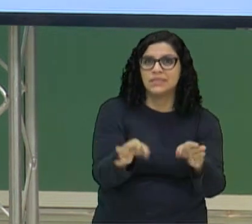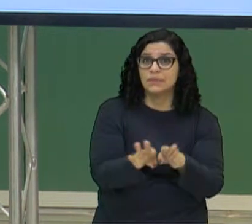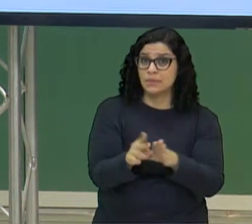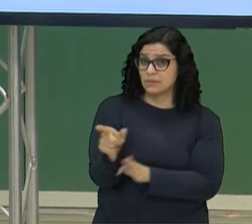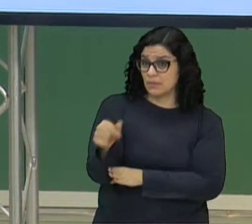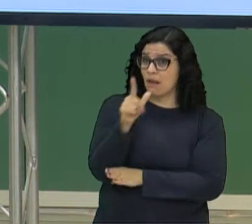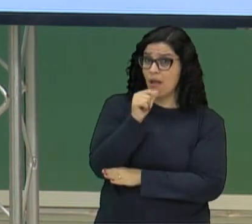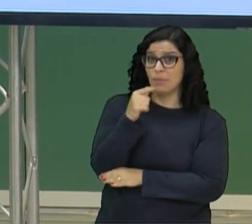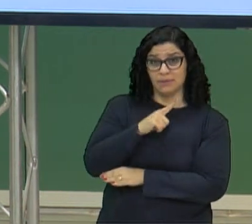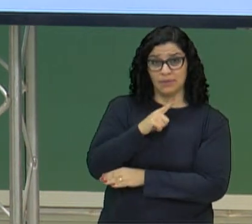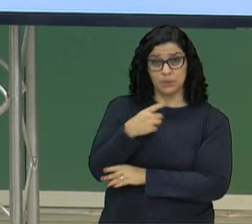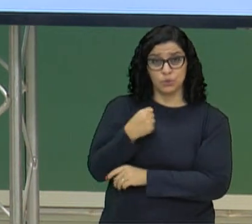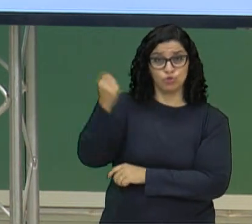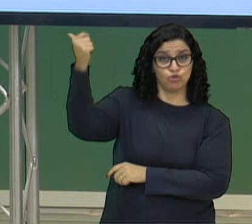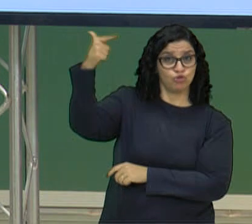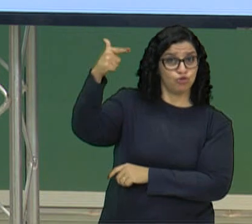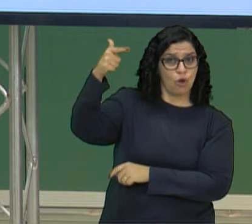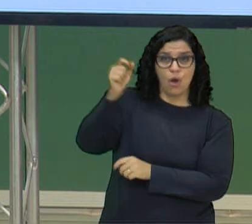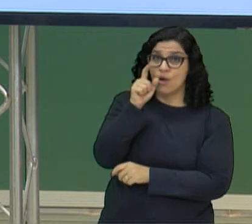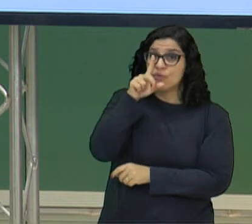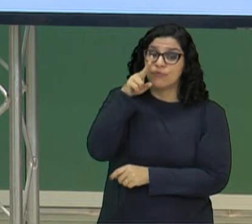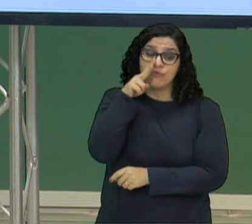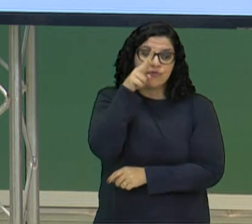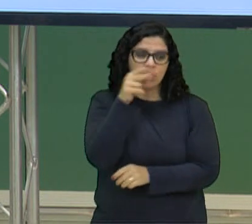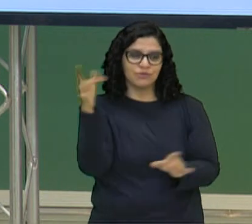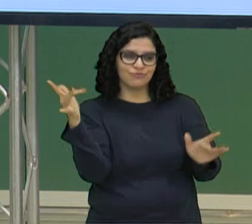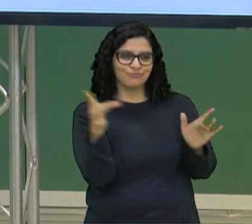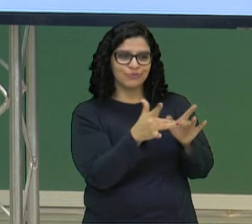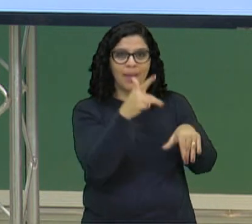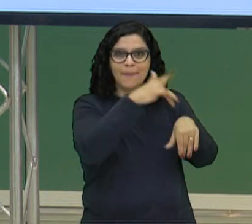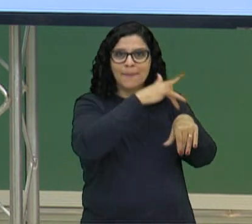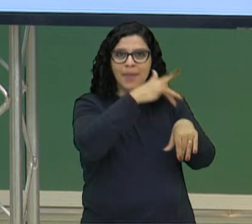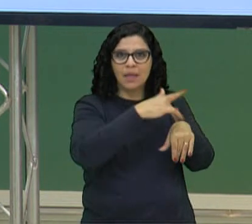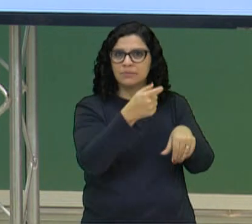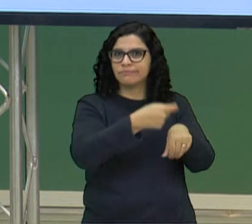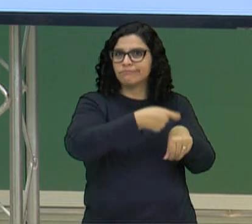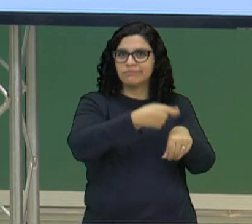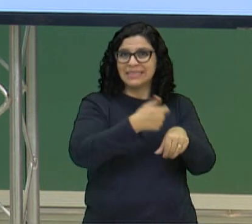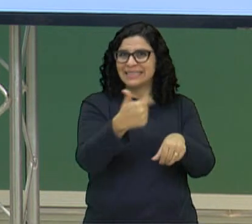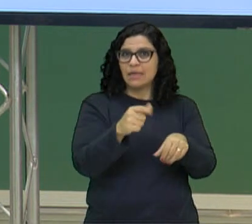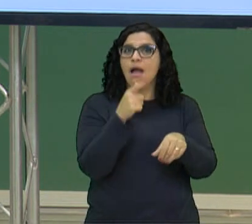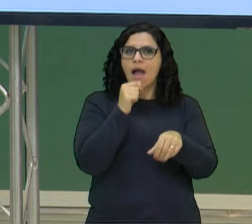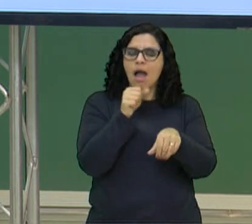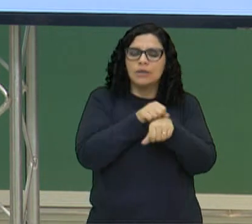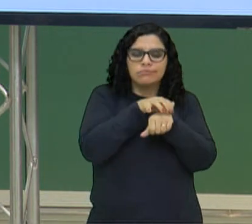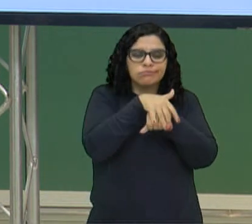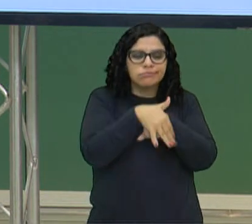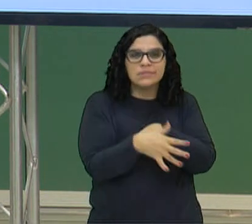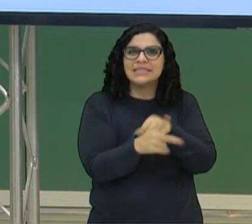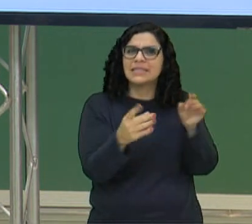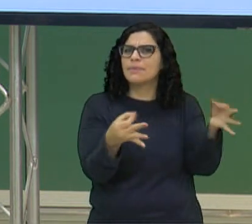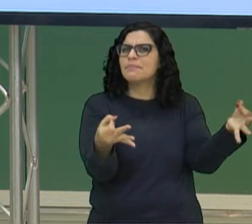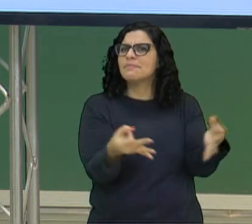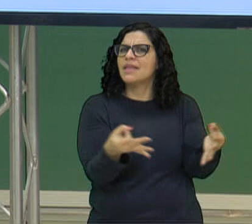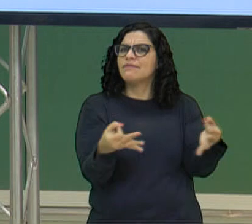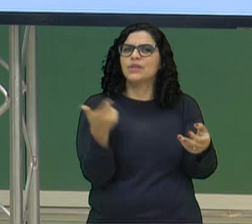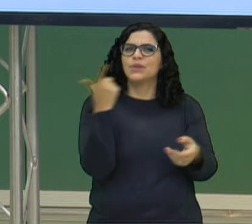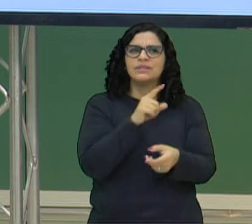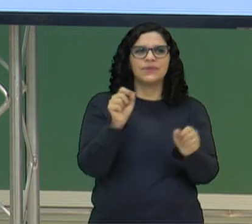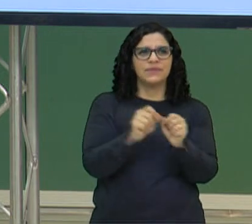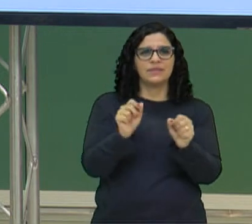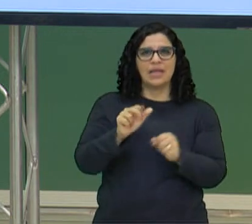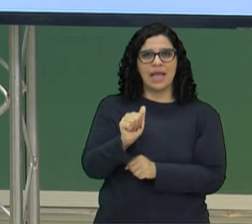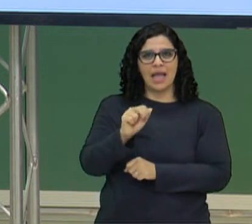muita água, o sol não bate diretamente na rocha, o que não seca a rocha... Perfeito para a reprodução das